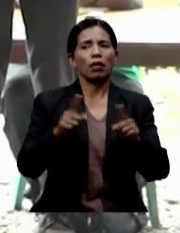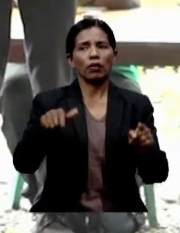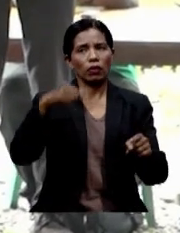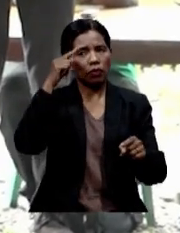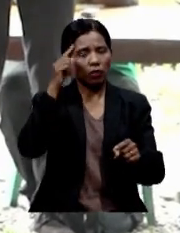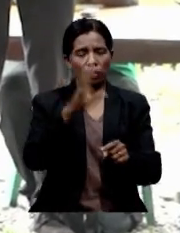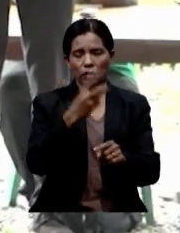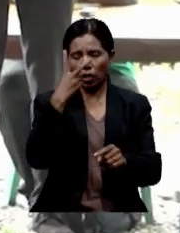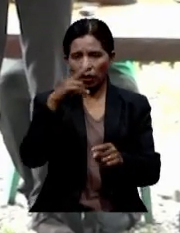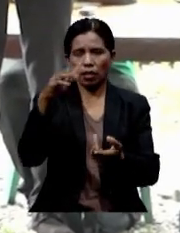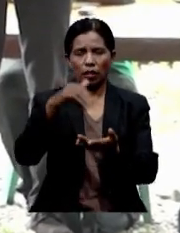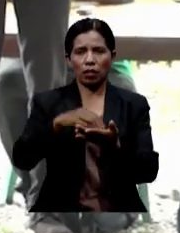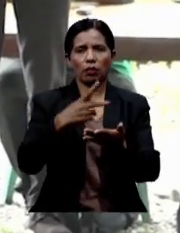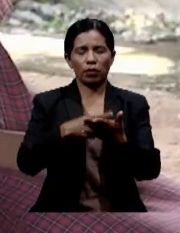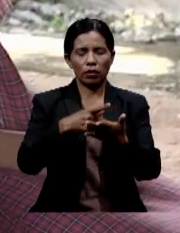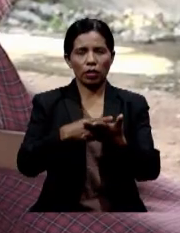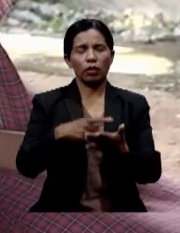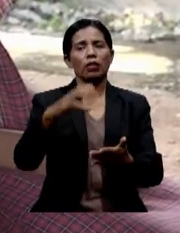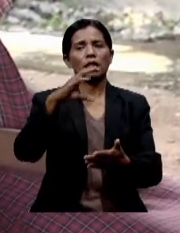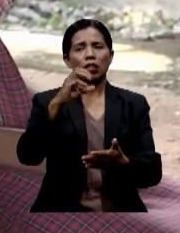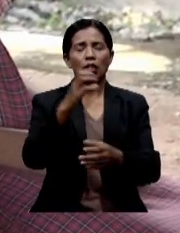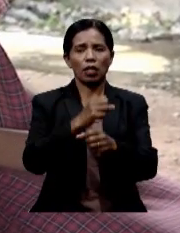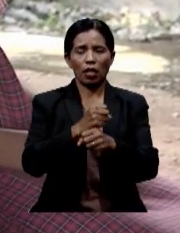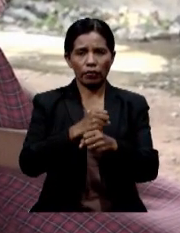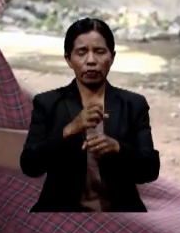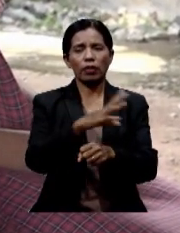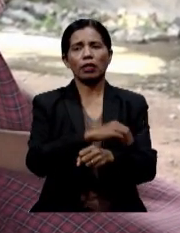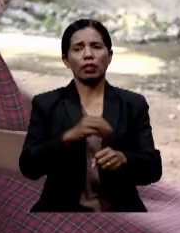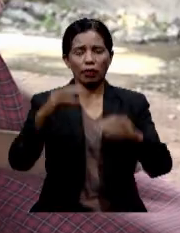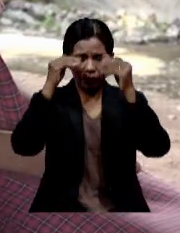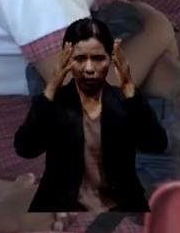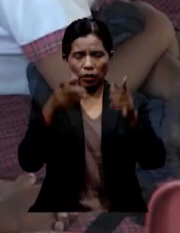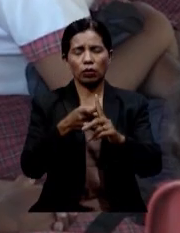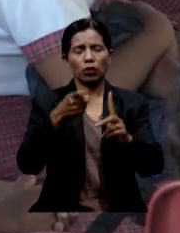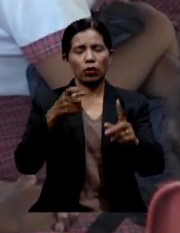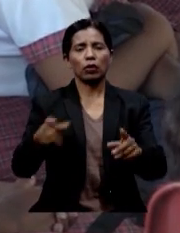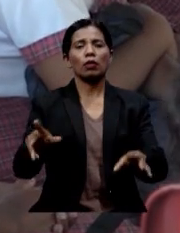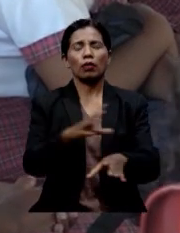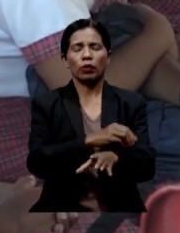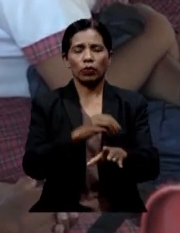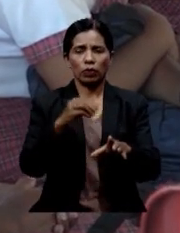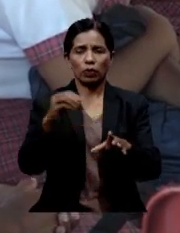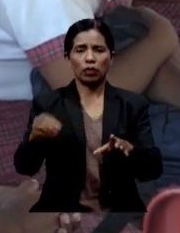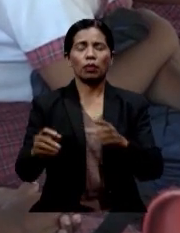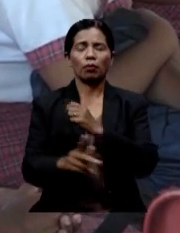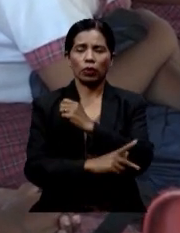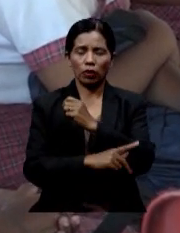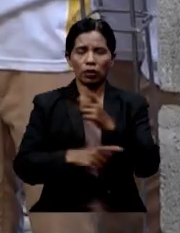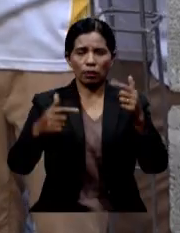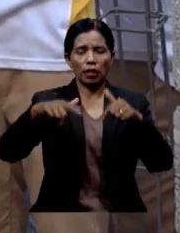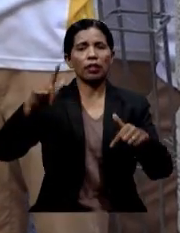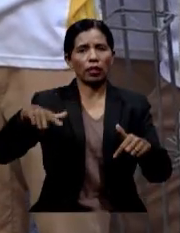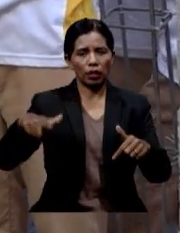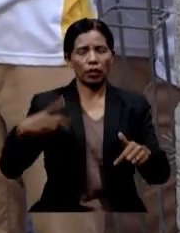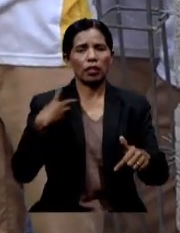halo avaliação do projeto Cafe idane, tamba professor Ciro Russi Portugal sempre to tarde, governo mos ia ona plano